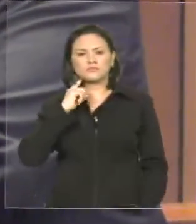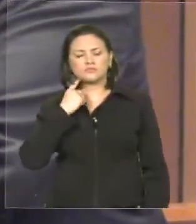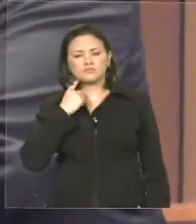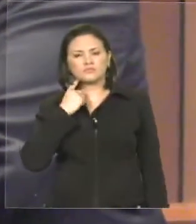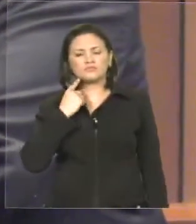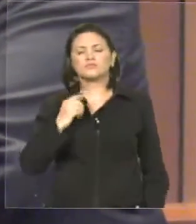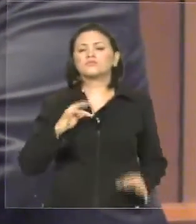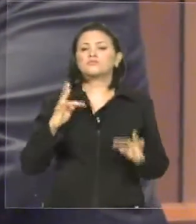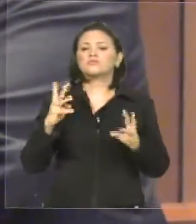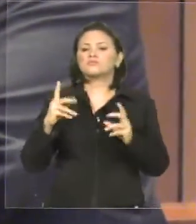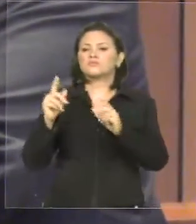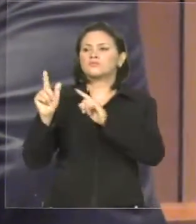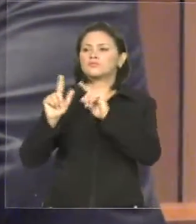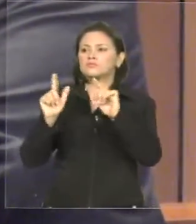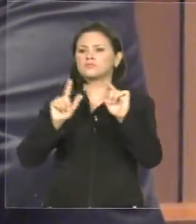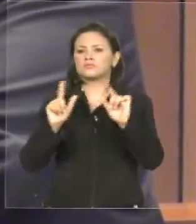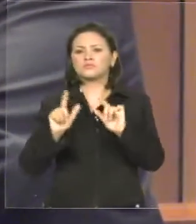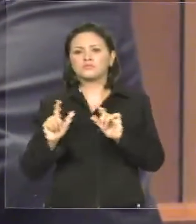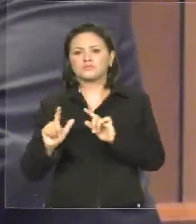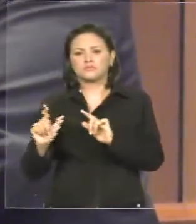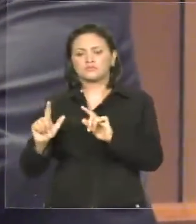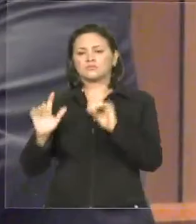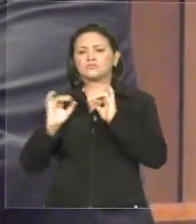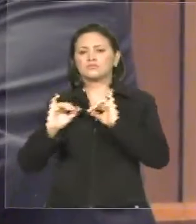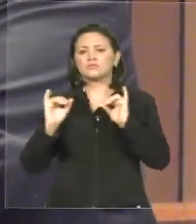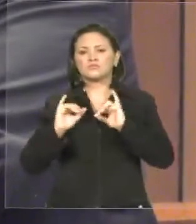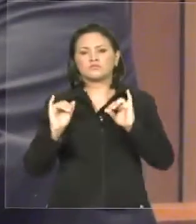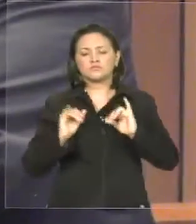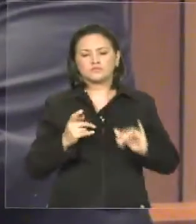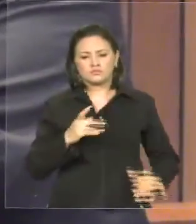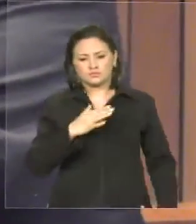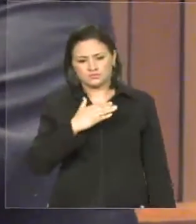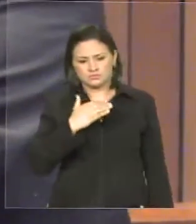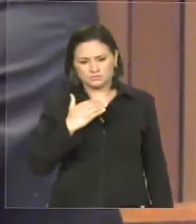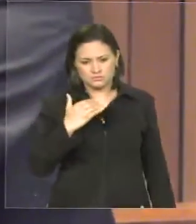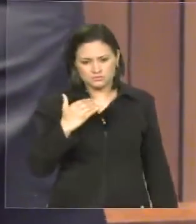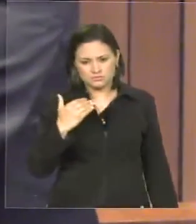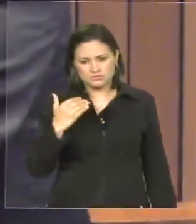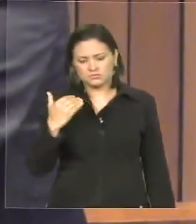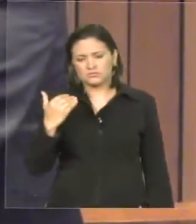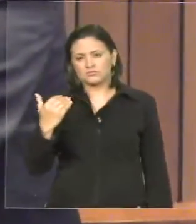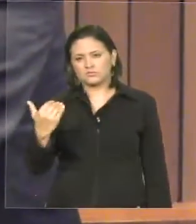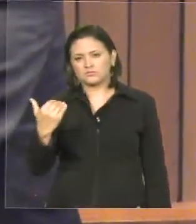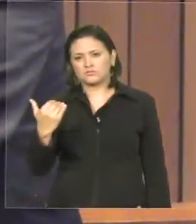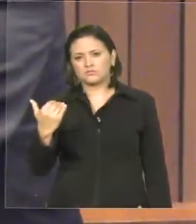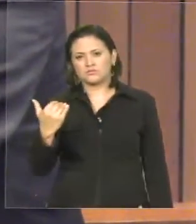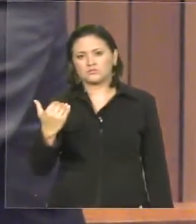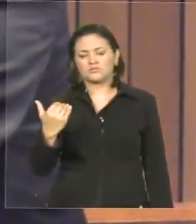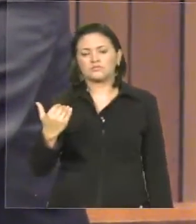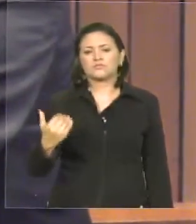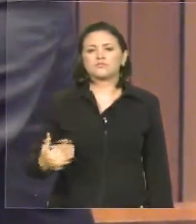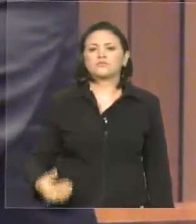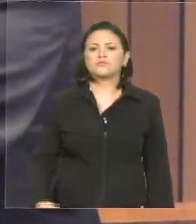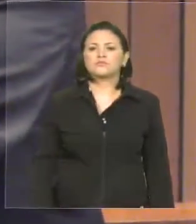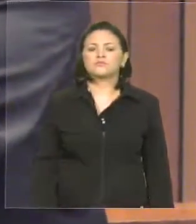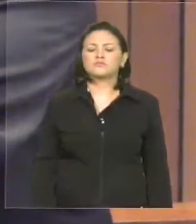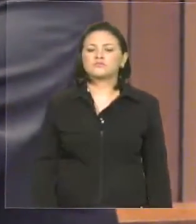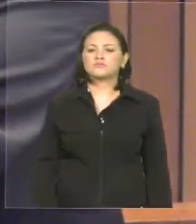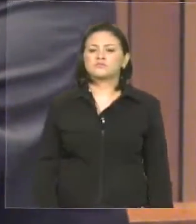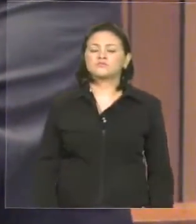TV que falam do seu falecimento e da grande obra que tem na literatura